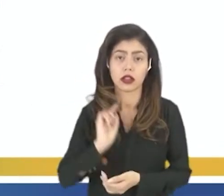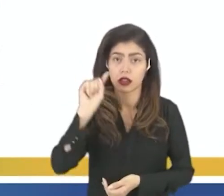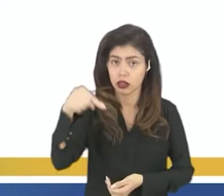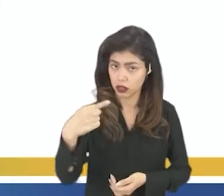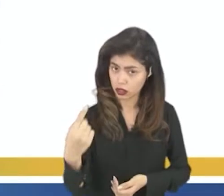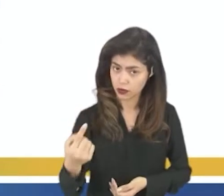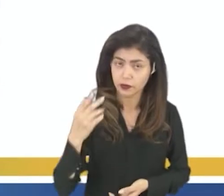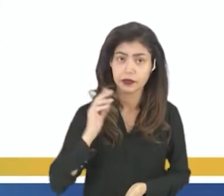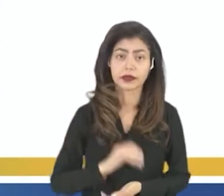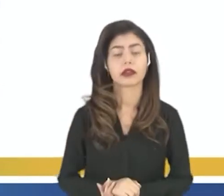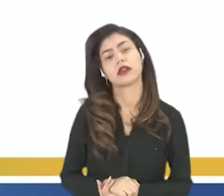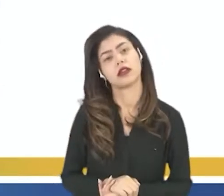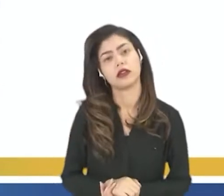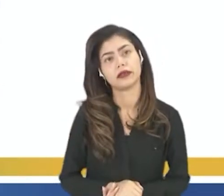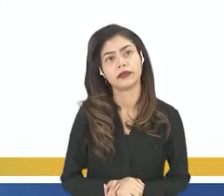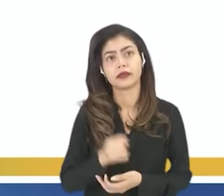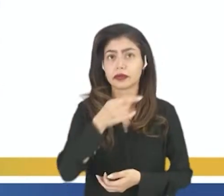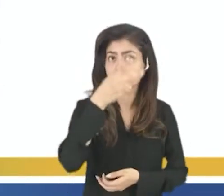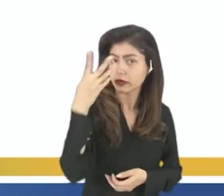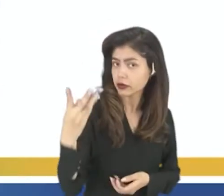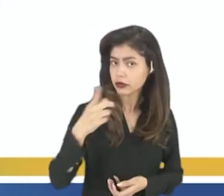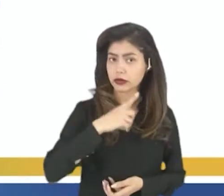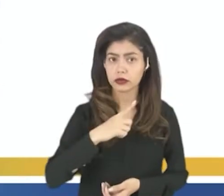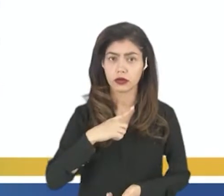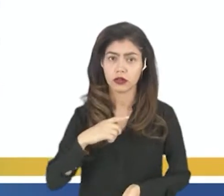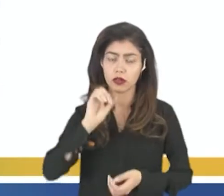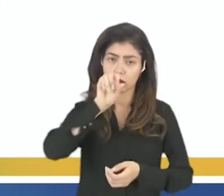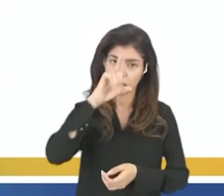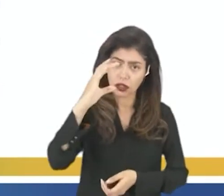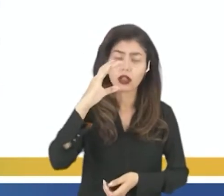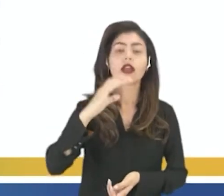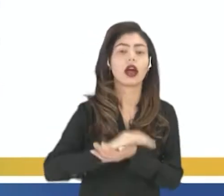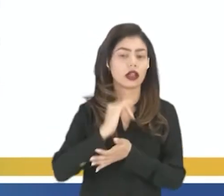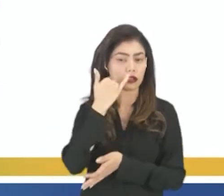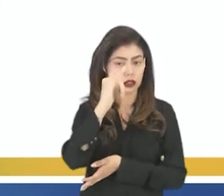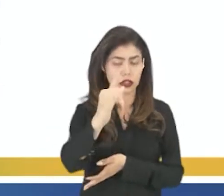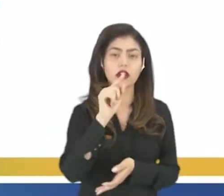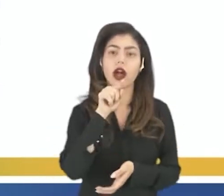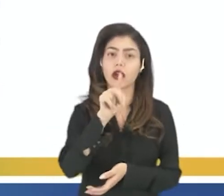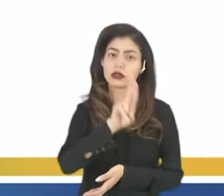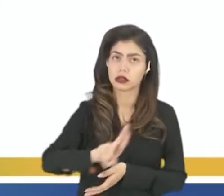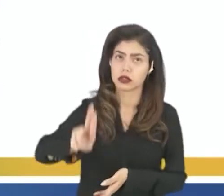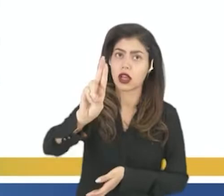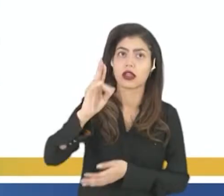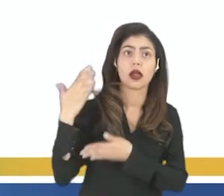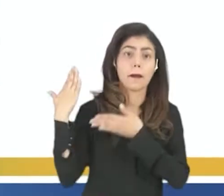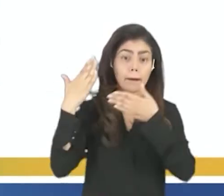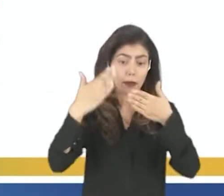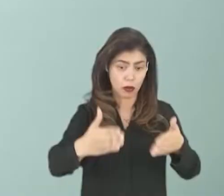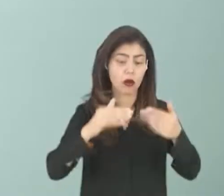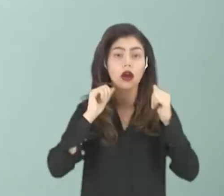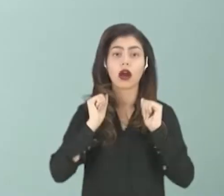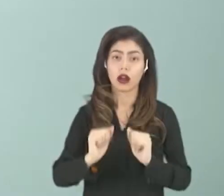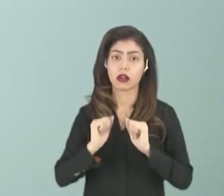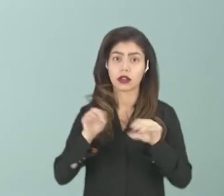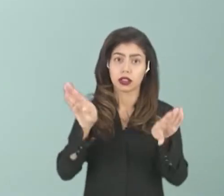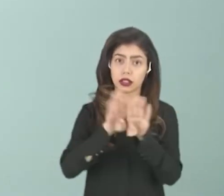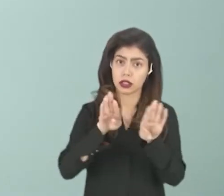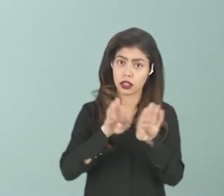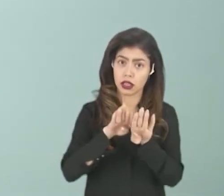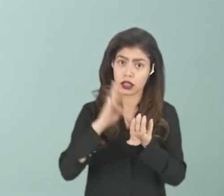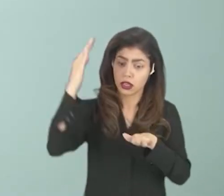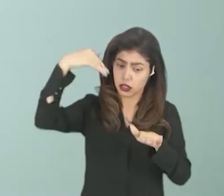dependendo da quantidade ou da classificação de energia e ele pode ser direcionado para um